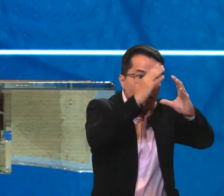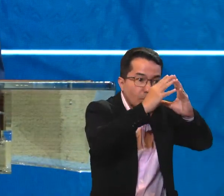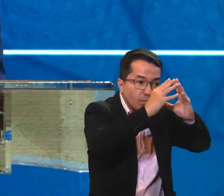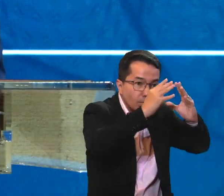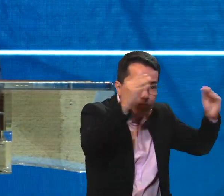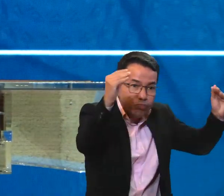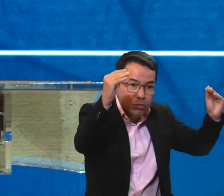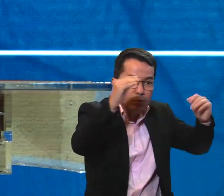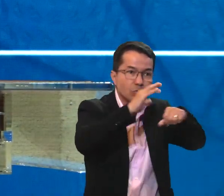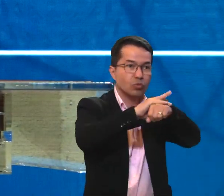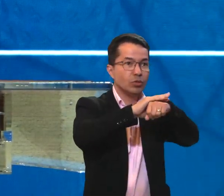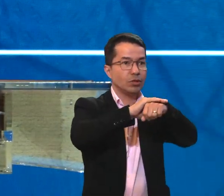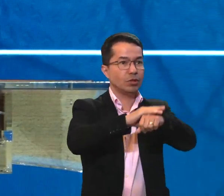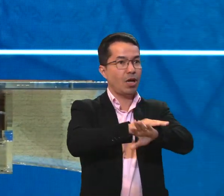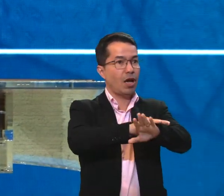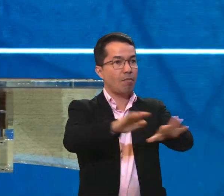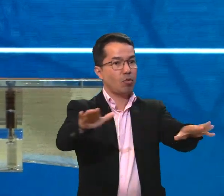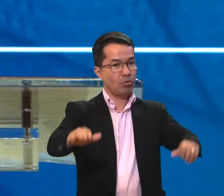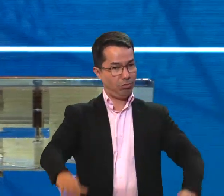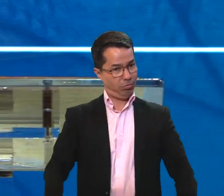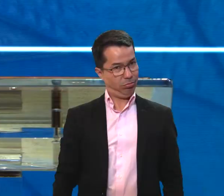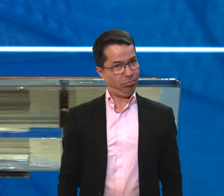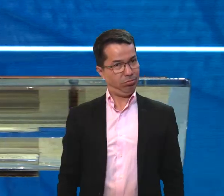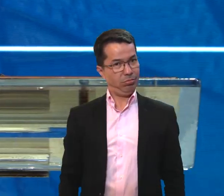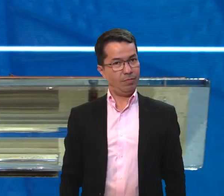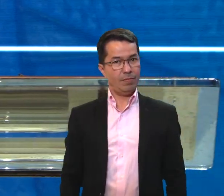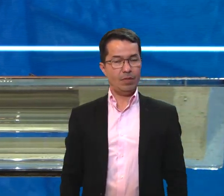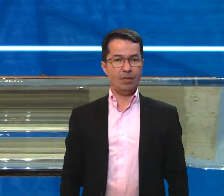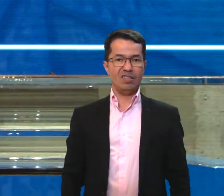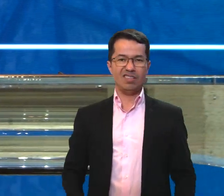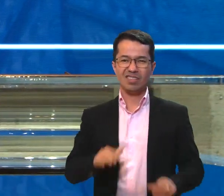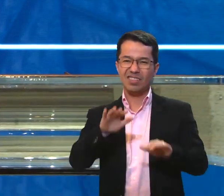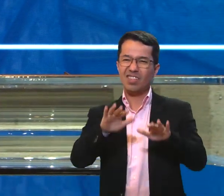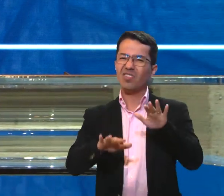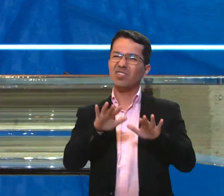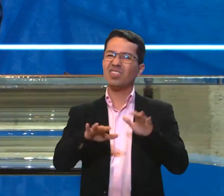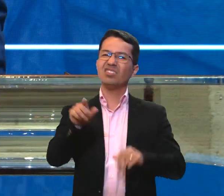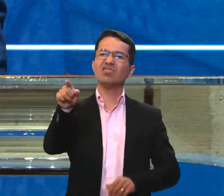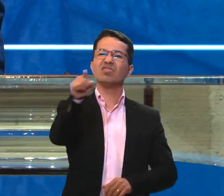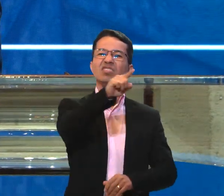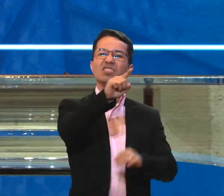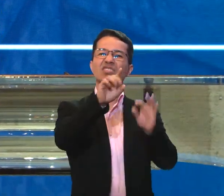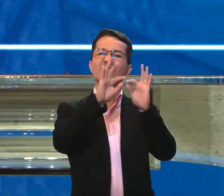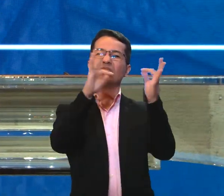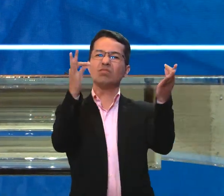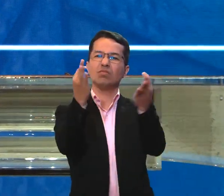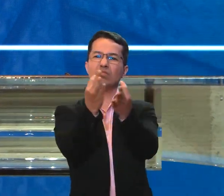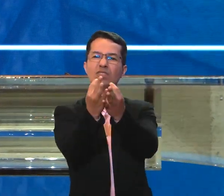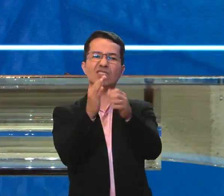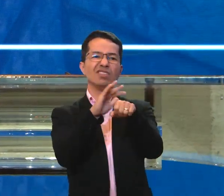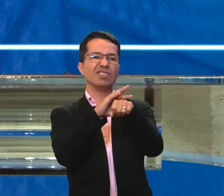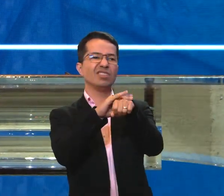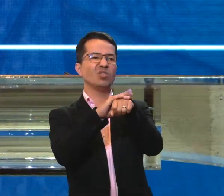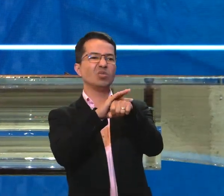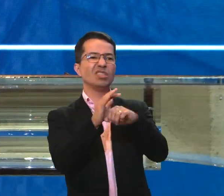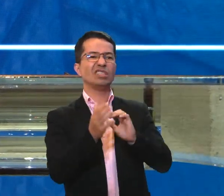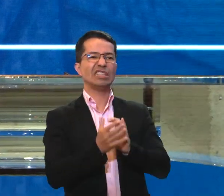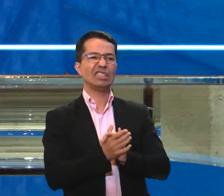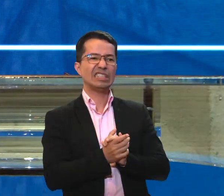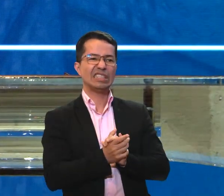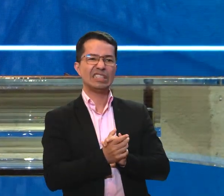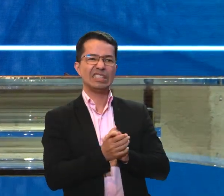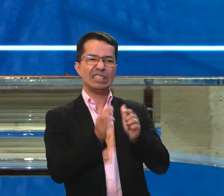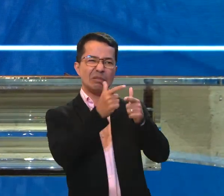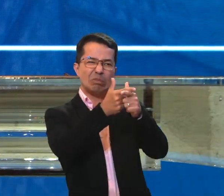talvez a sua casa se transformou num lugar doentio. Talvez o lugar onde você